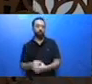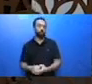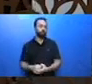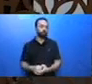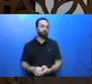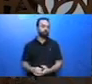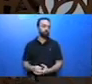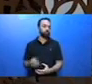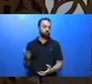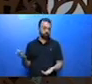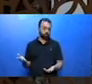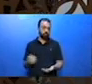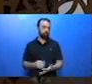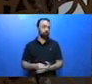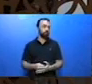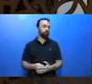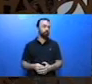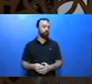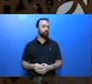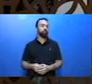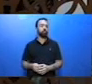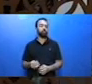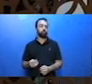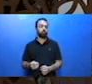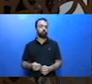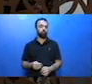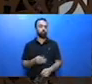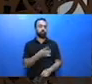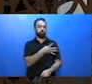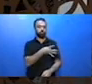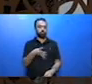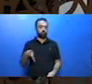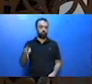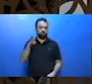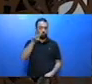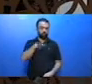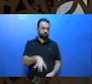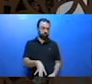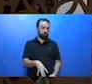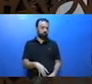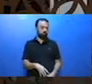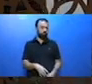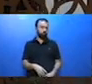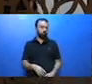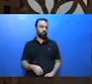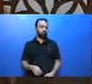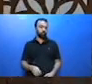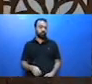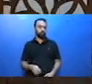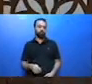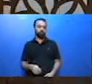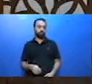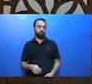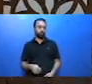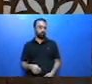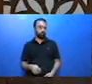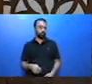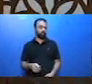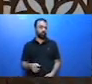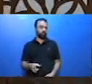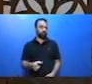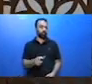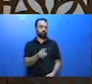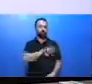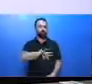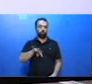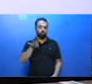vocês. Vamos lá? Então aqui, ó, nós vamos trabalhar especificamente com essa